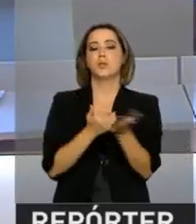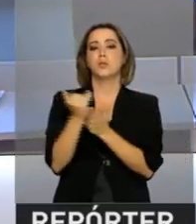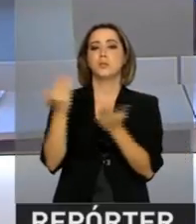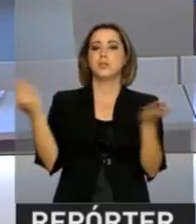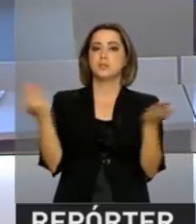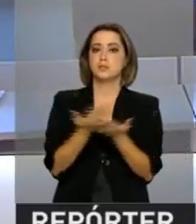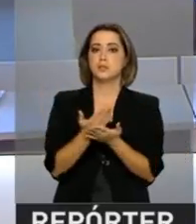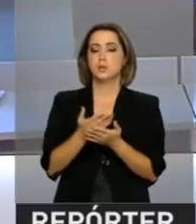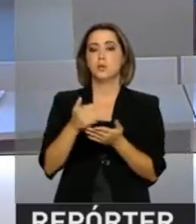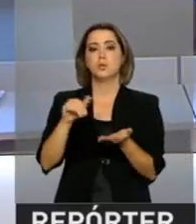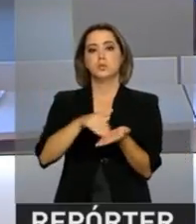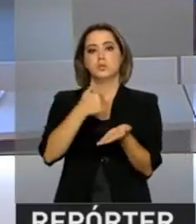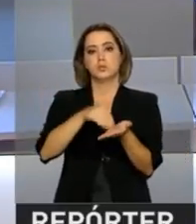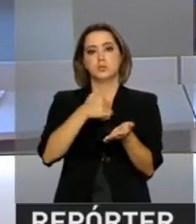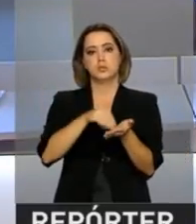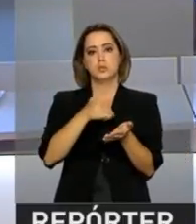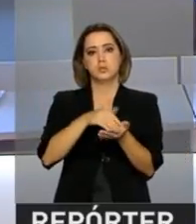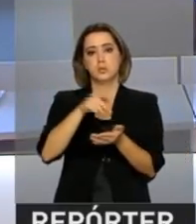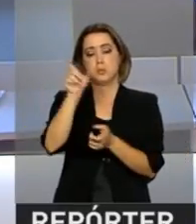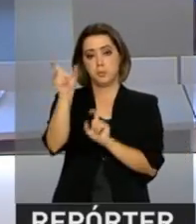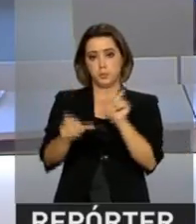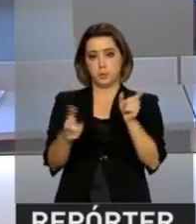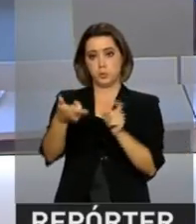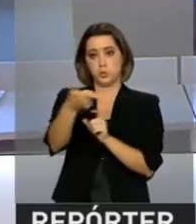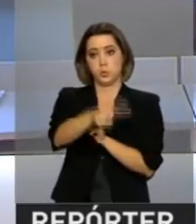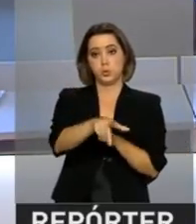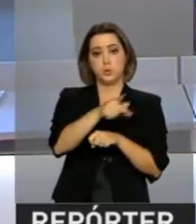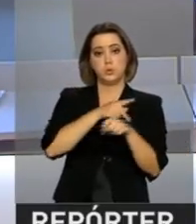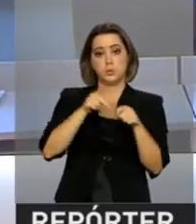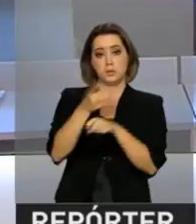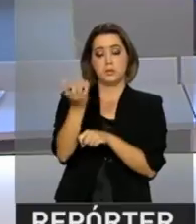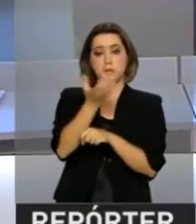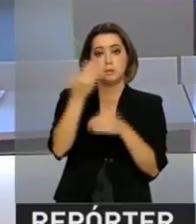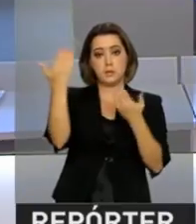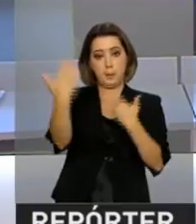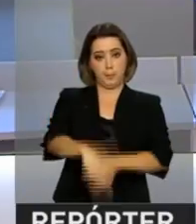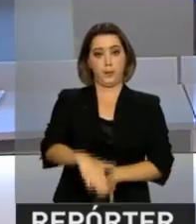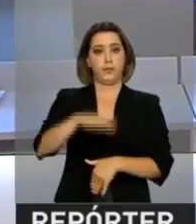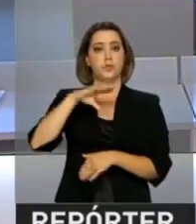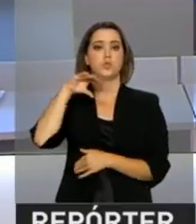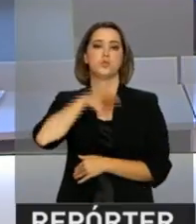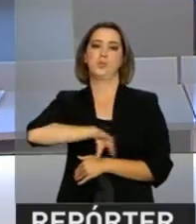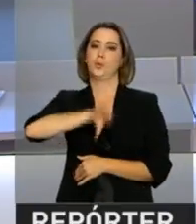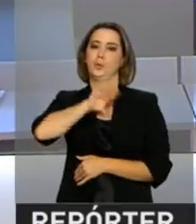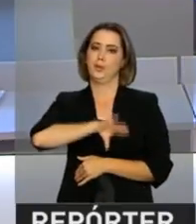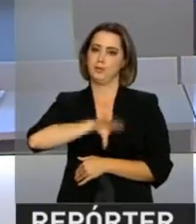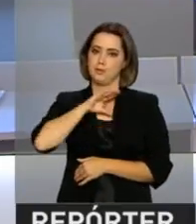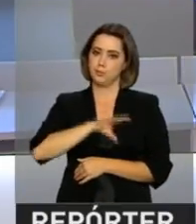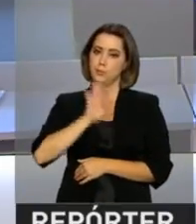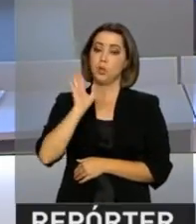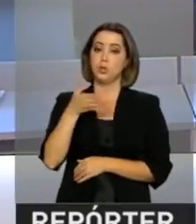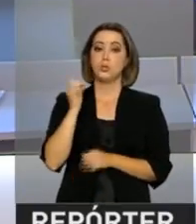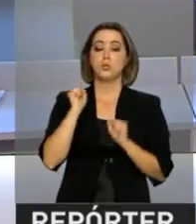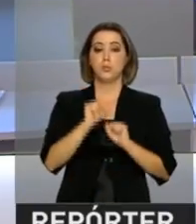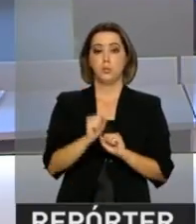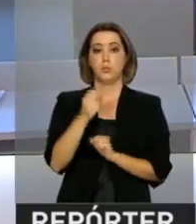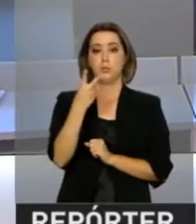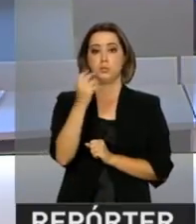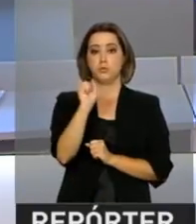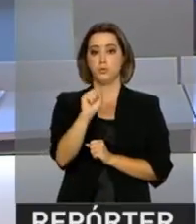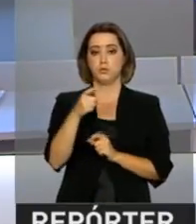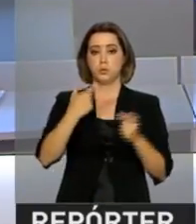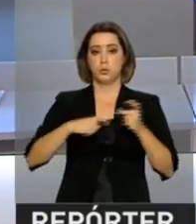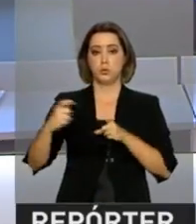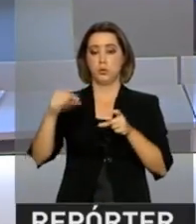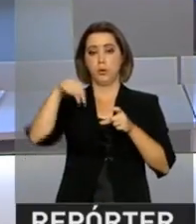os estrangeiros interessados em fazer o exame de proficiência em língua portuguesa. As provas poderão ser feitas em 28 locais